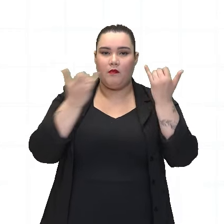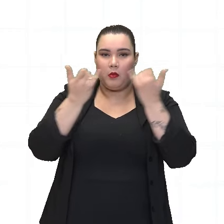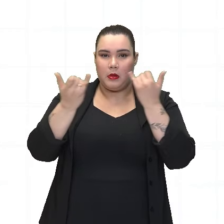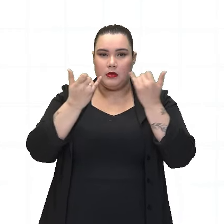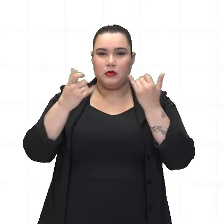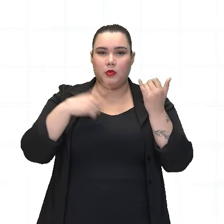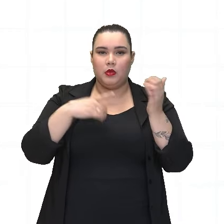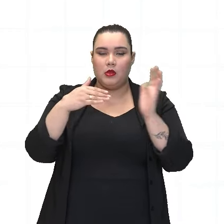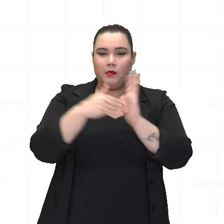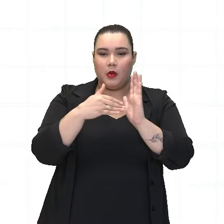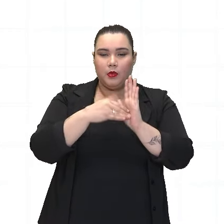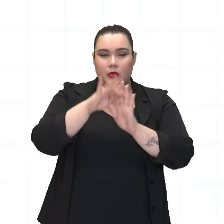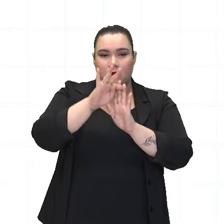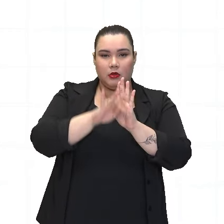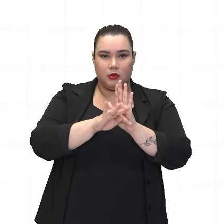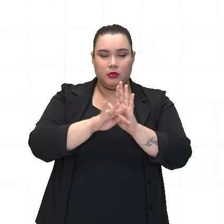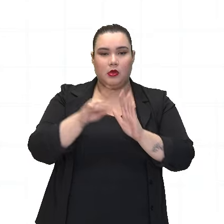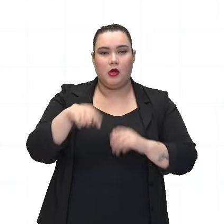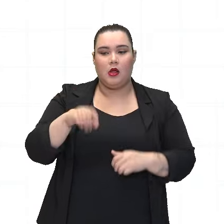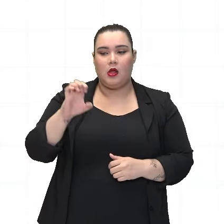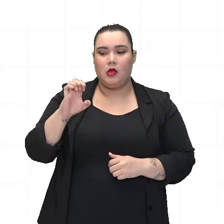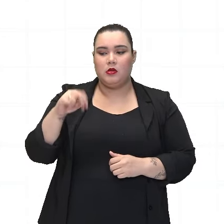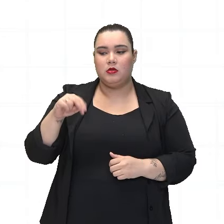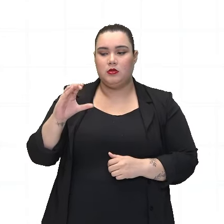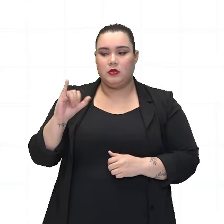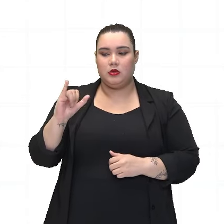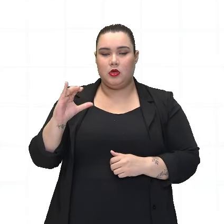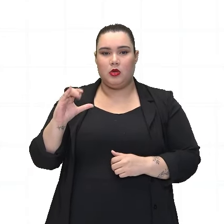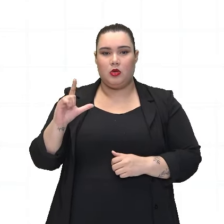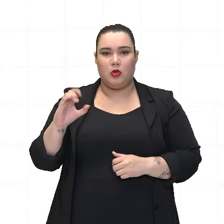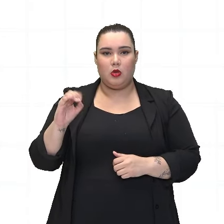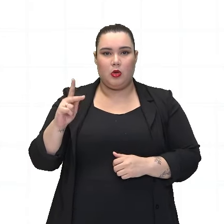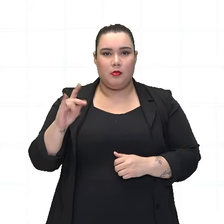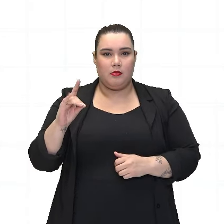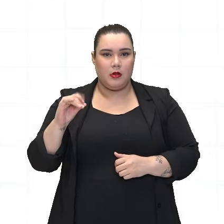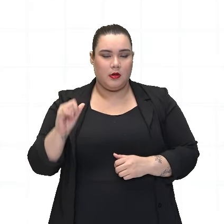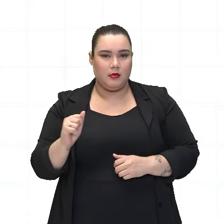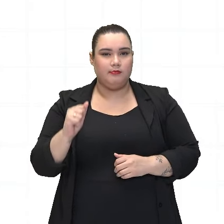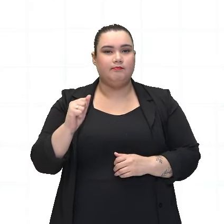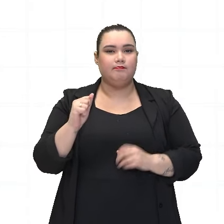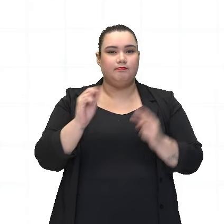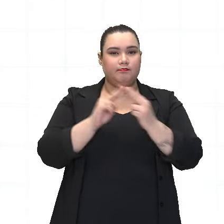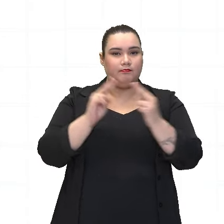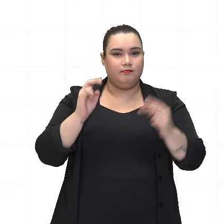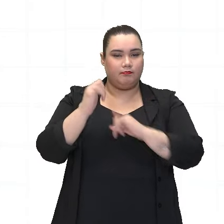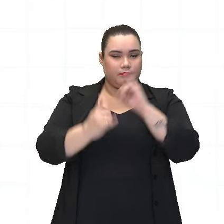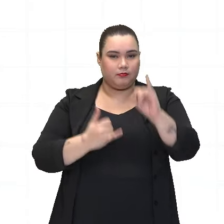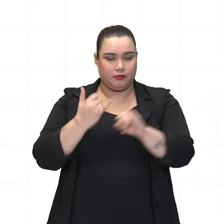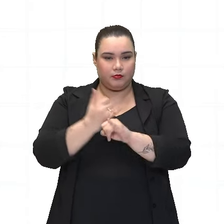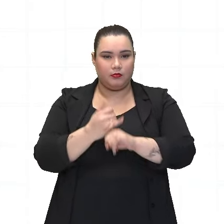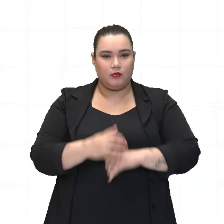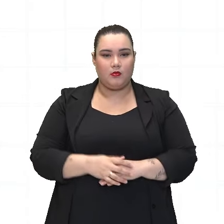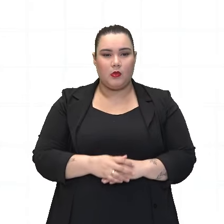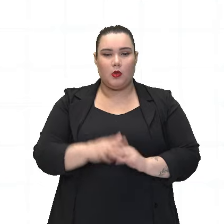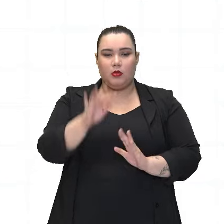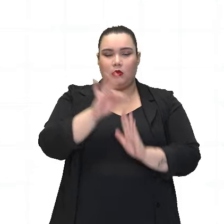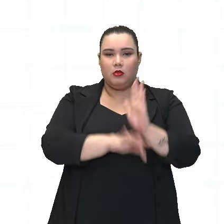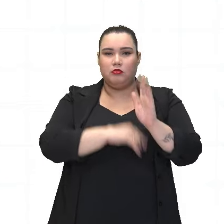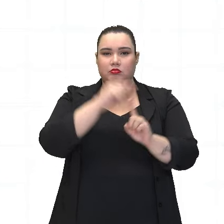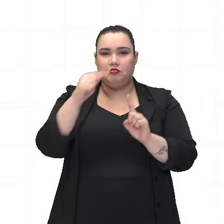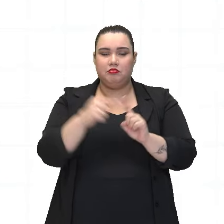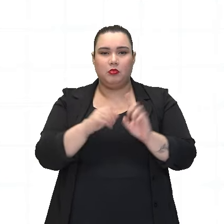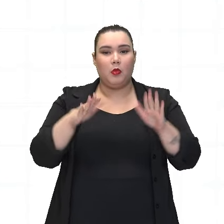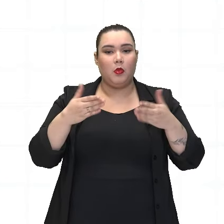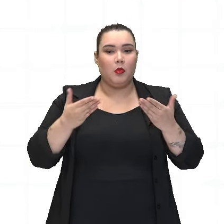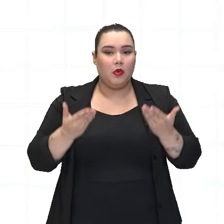do texto, nós temos aí uma enciclopédia virtual. E qual é a finalidade desse texto? Na sequência,